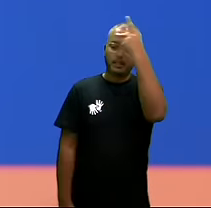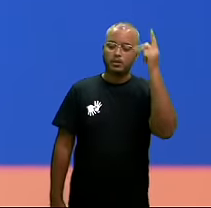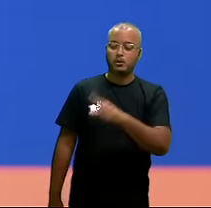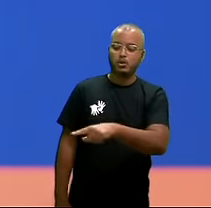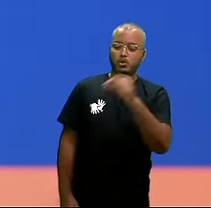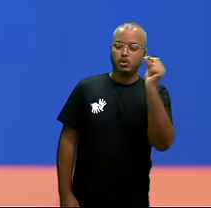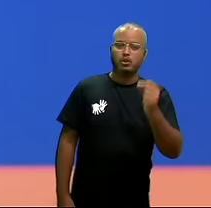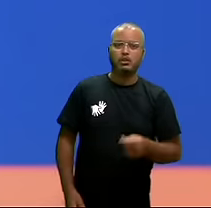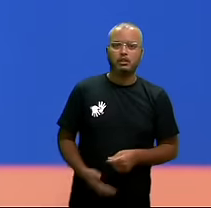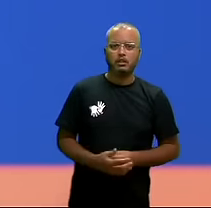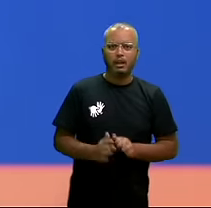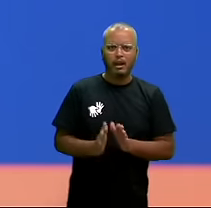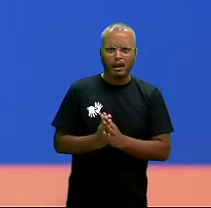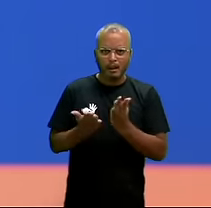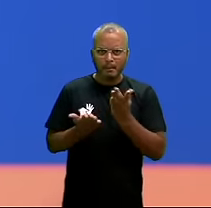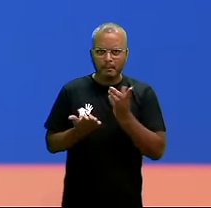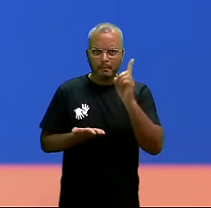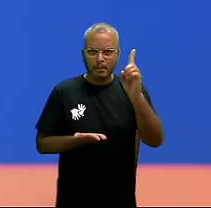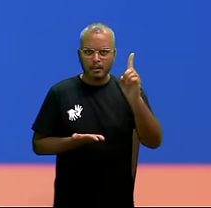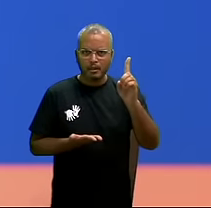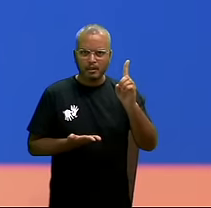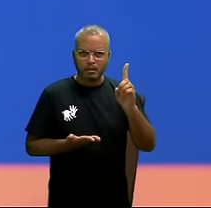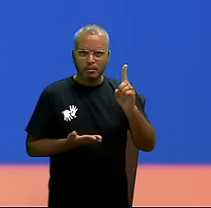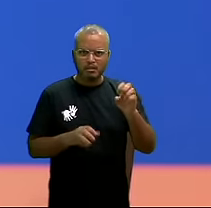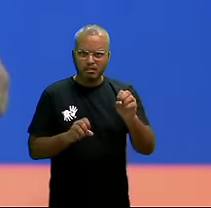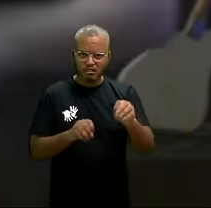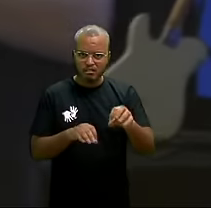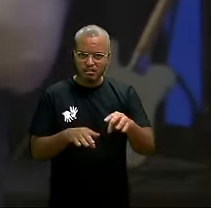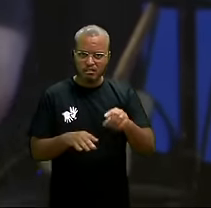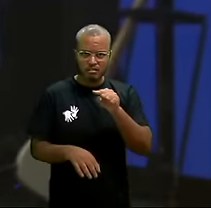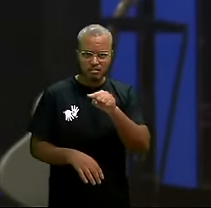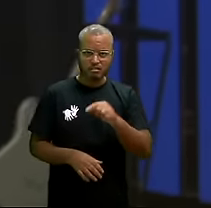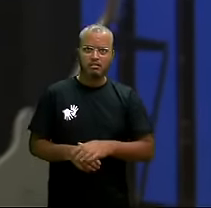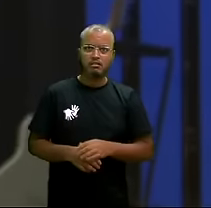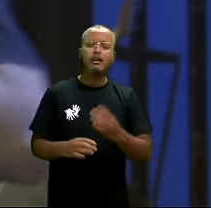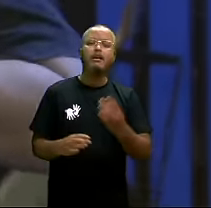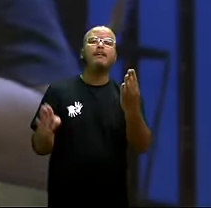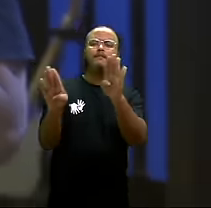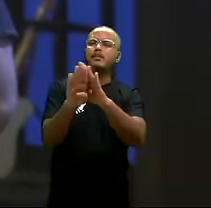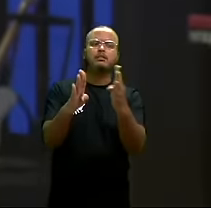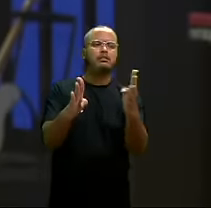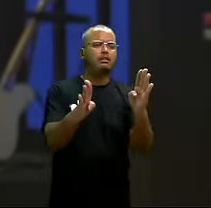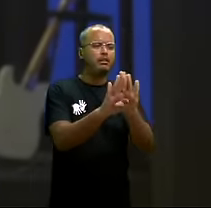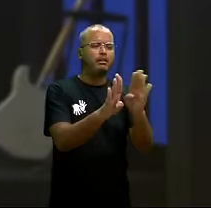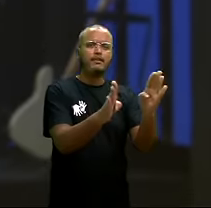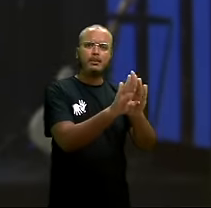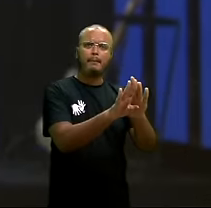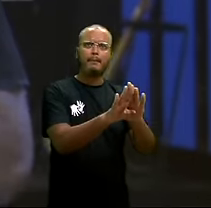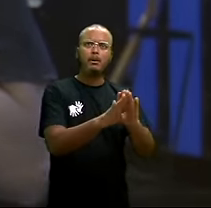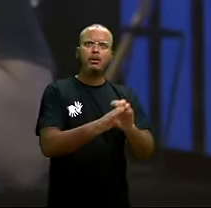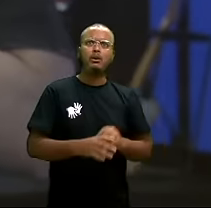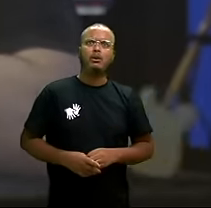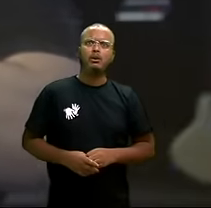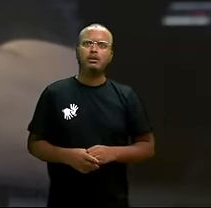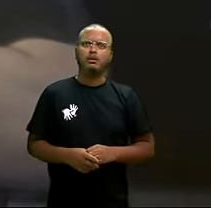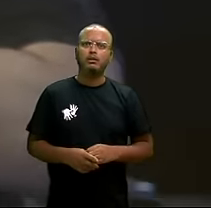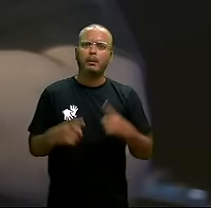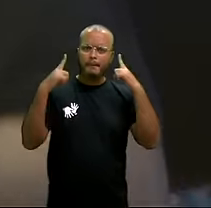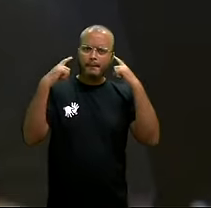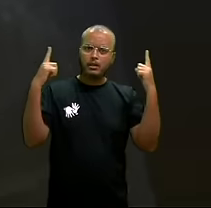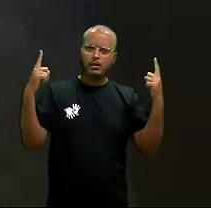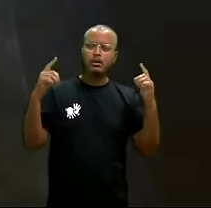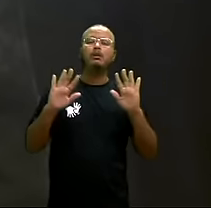Olha o silêncio da morte, ó. Fecha aquela porta lá para mim, que está vindo barulho daqui, lá de fora. Por favor, alguém da diaconia, fecha essas portas aí. Deus não